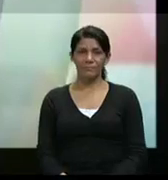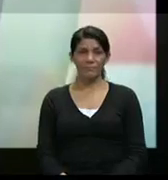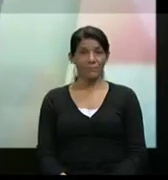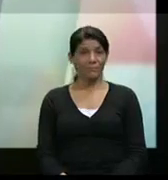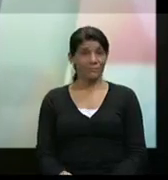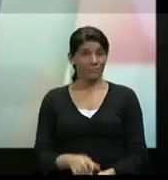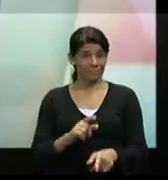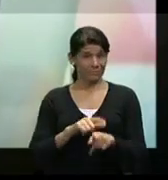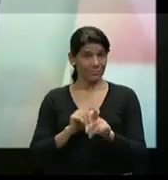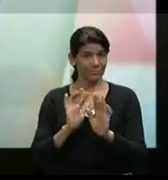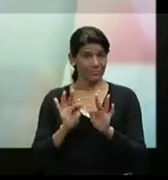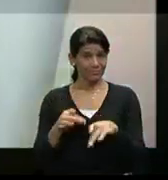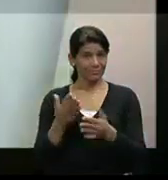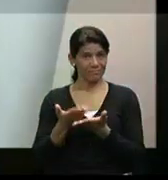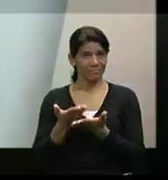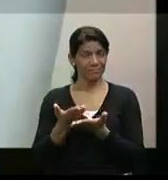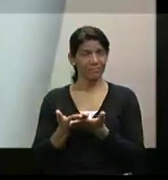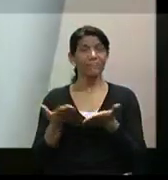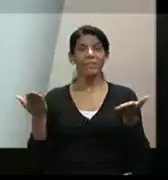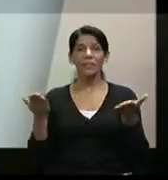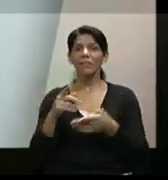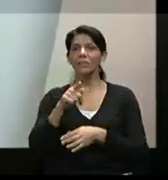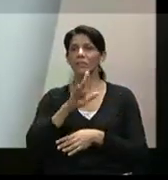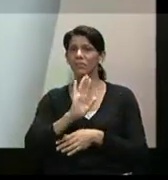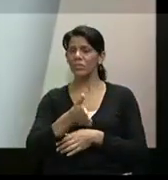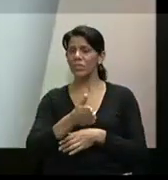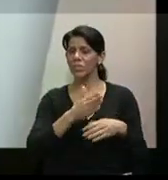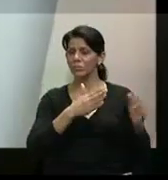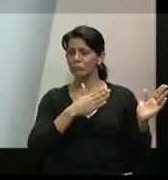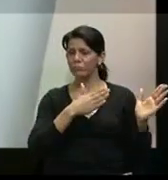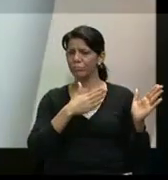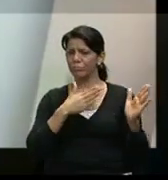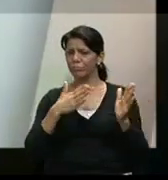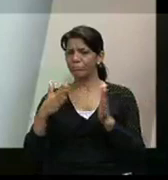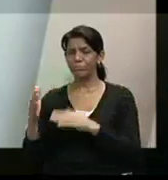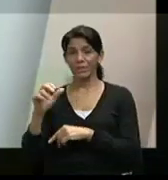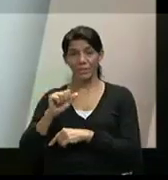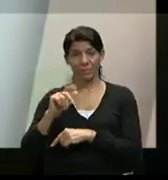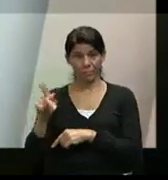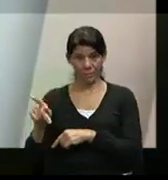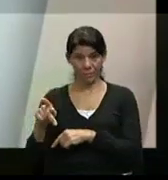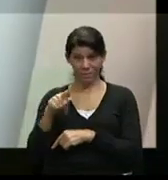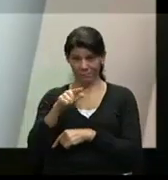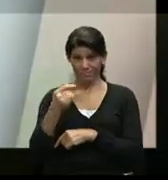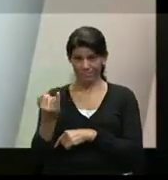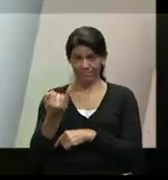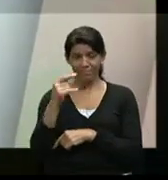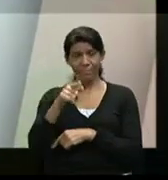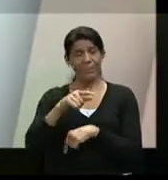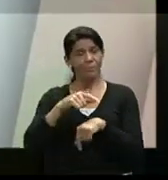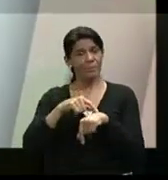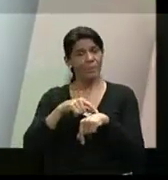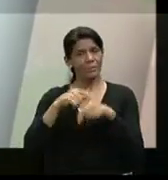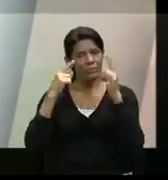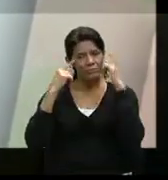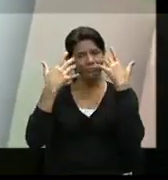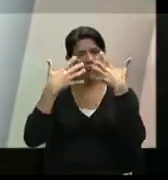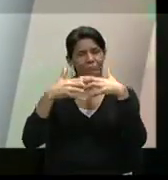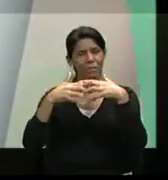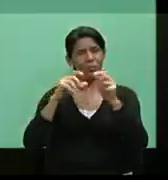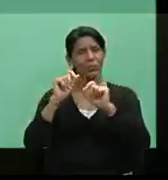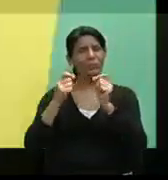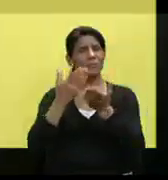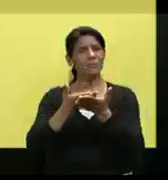Chegamos ao momento final da nossa aula. Agora que você passou por todas as SPs, mais do que nunca é o momento de refletir sobre o